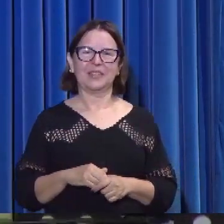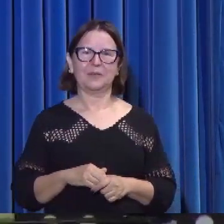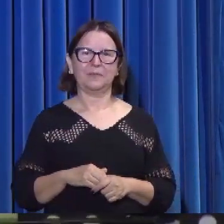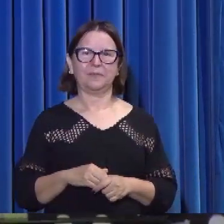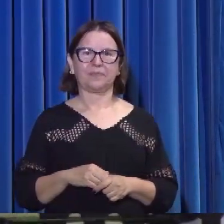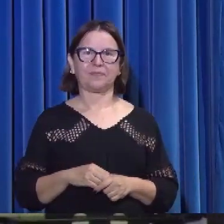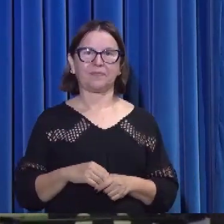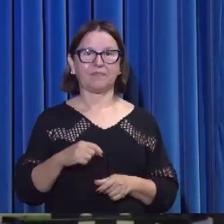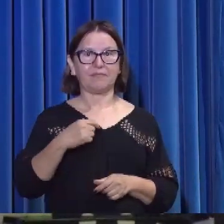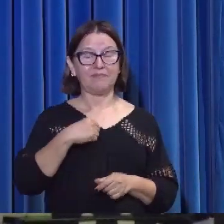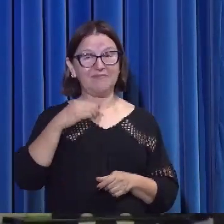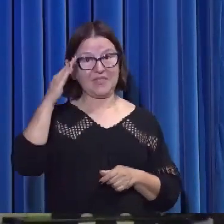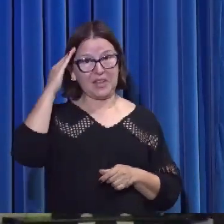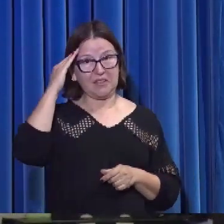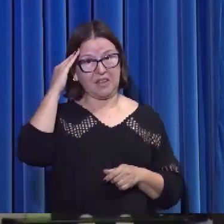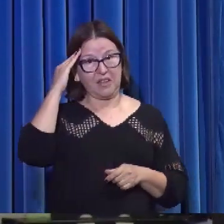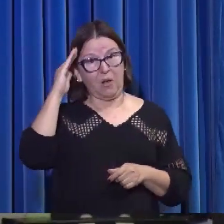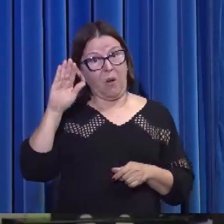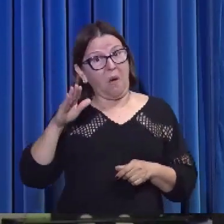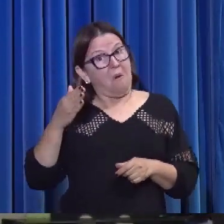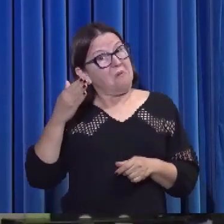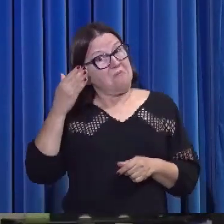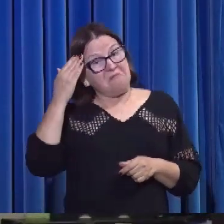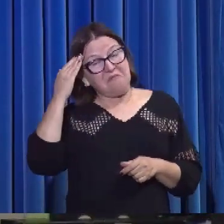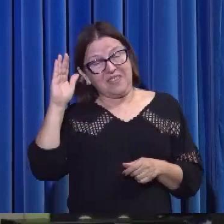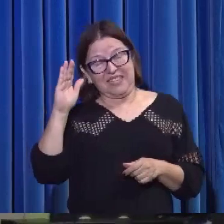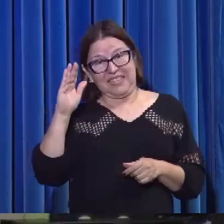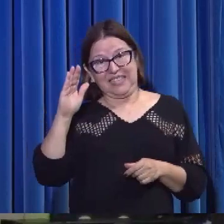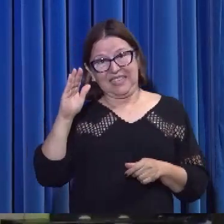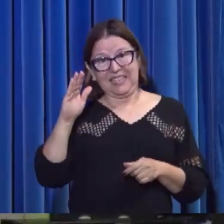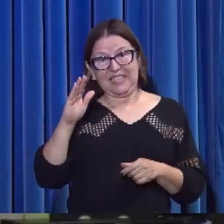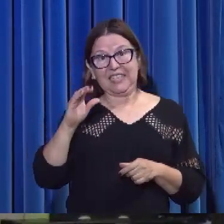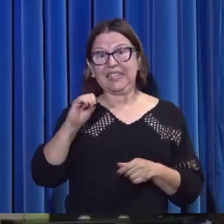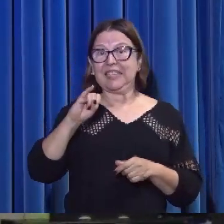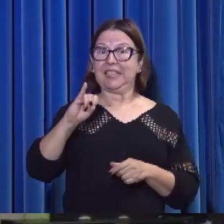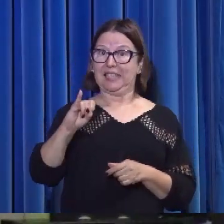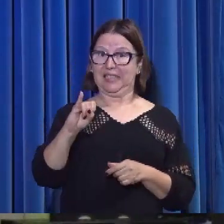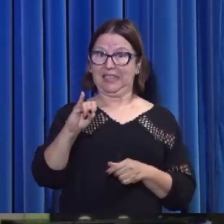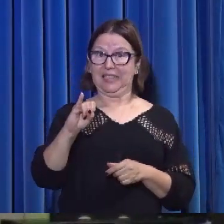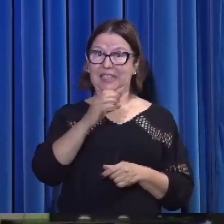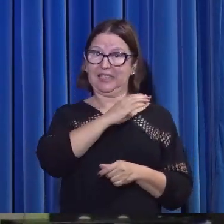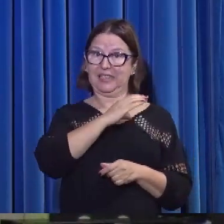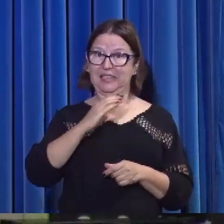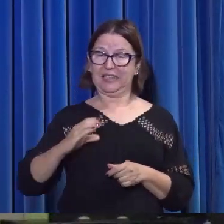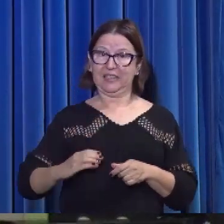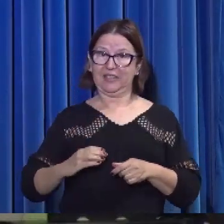E eu sei ou não sei se a vida de Cristo habita em mim.